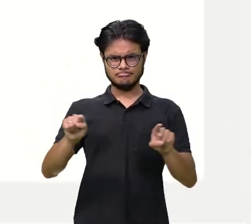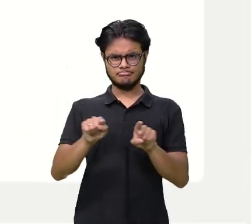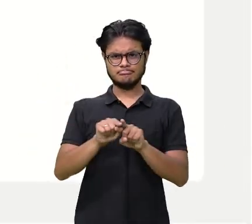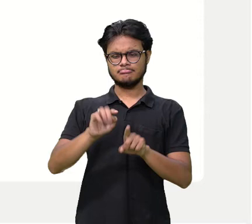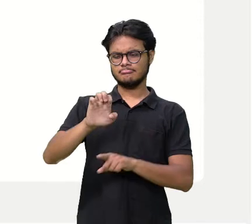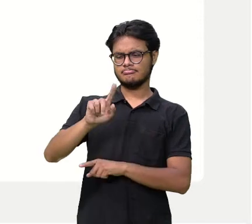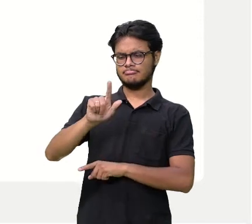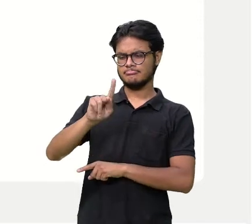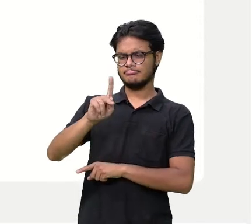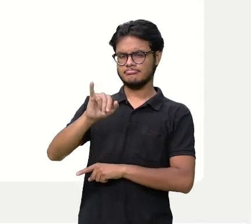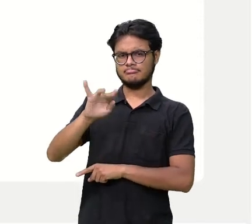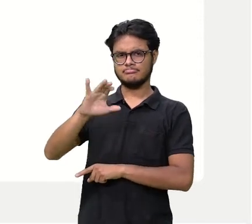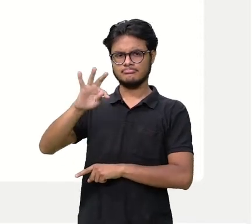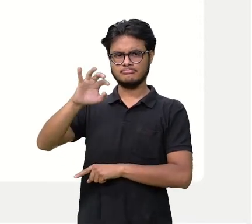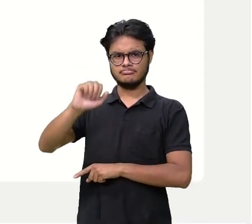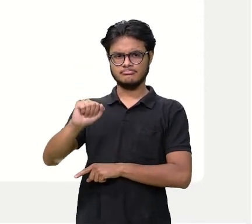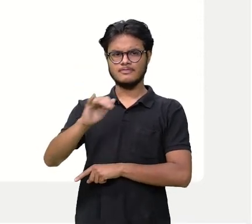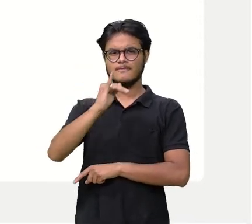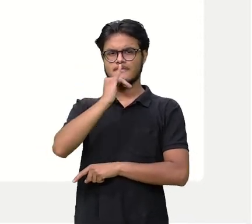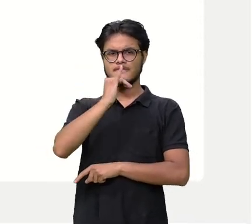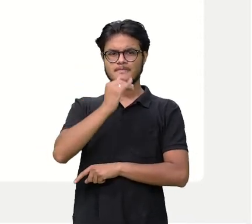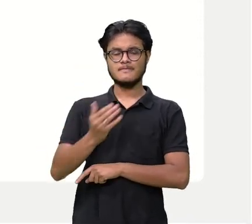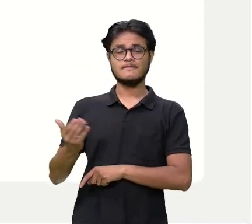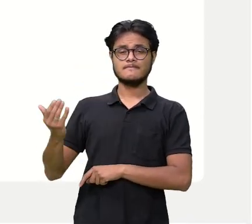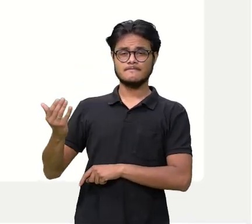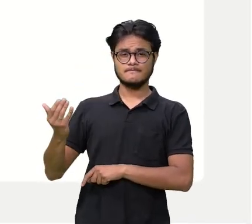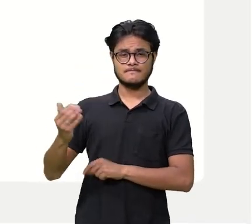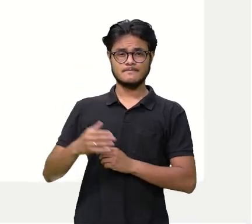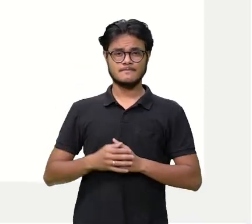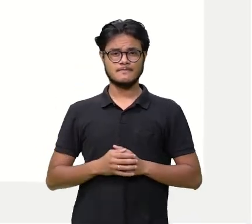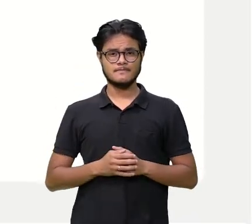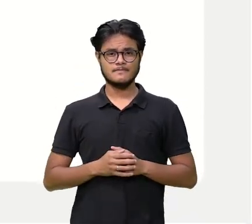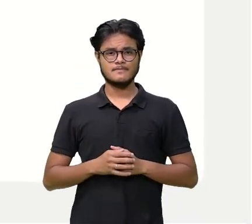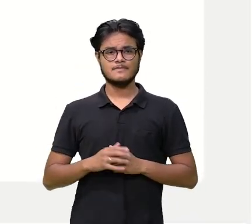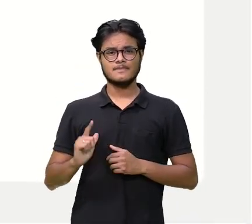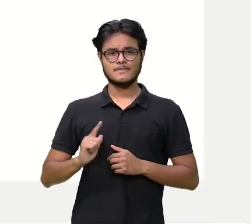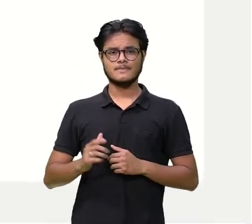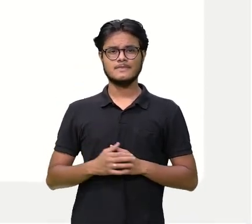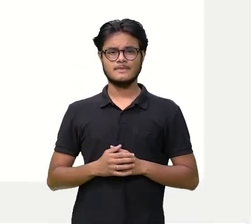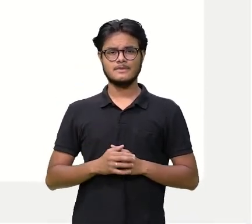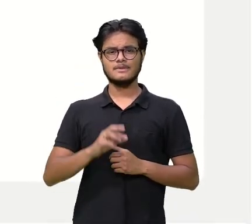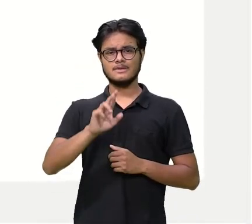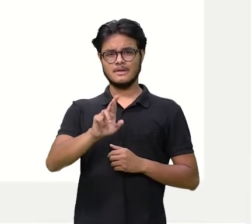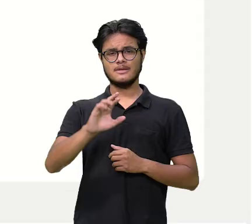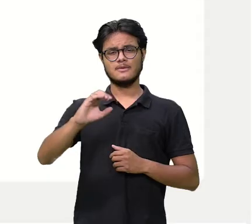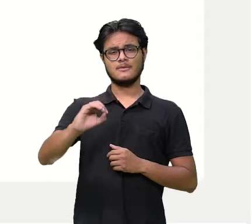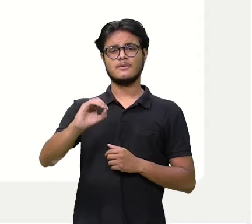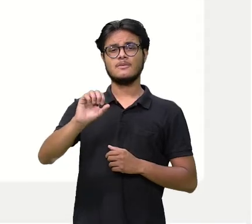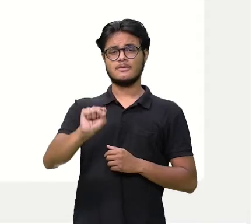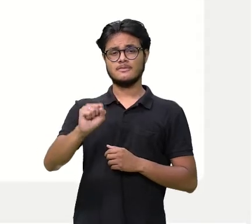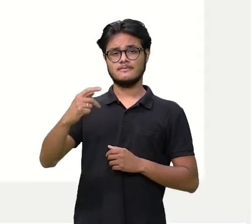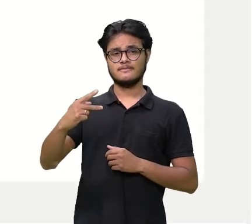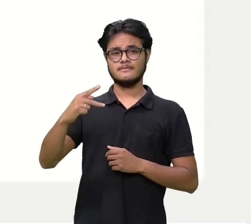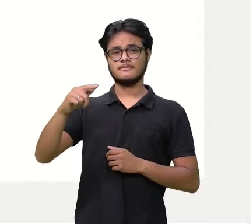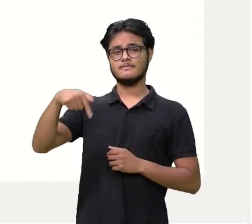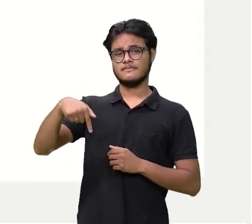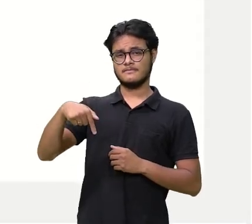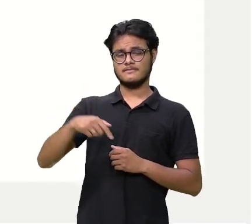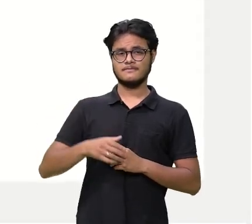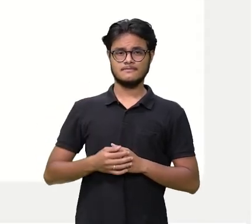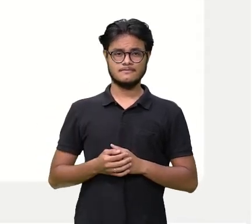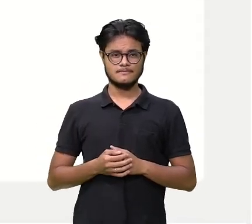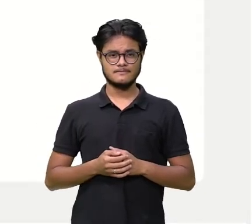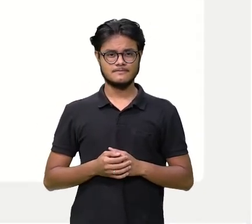a figura. Lá vai o planeta. E temos aí os pontos R, O, S, P e Q,